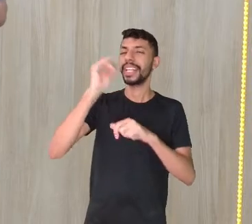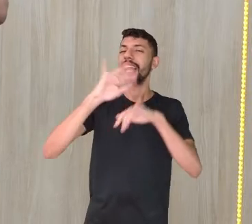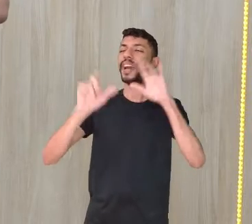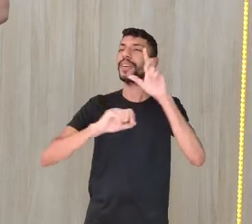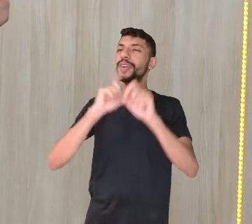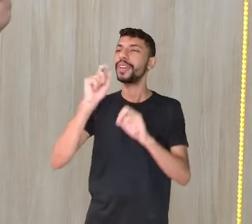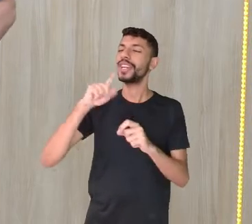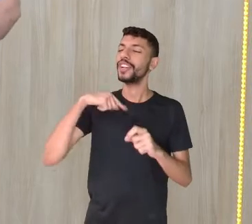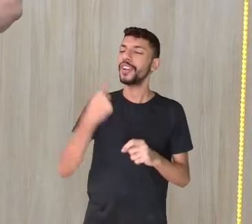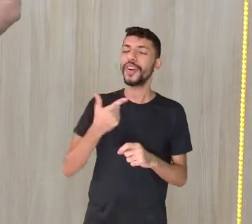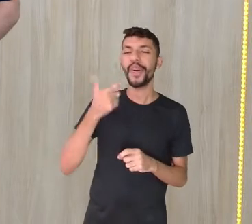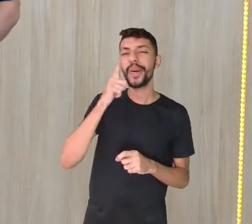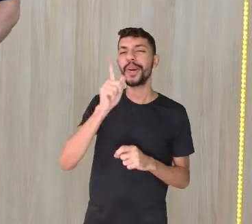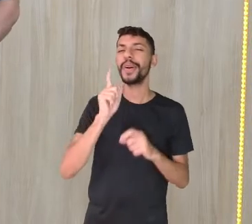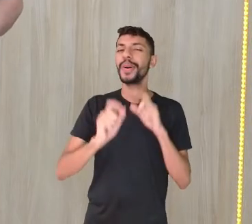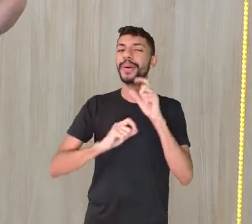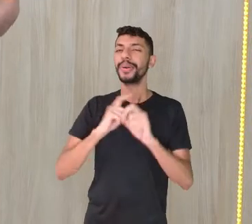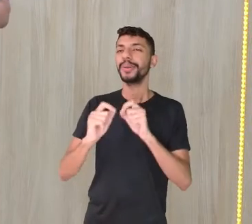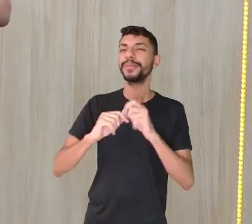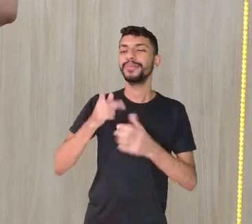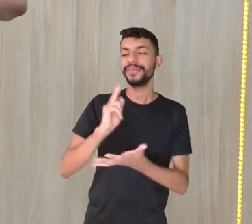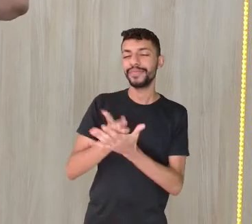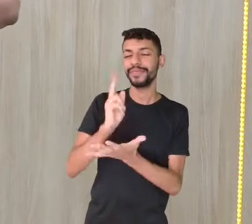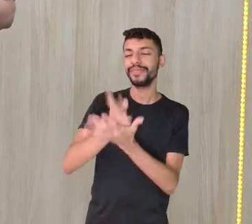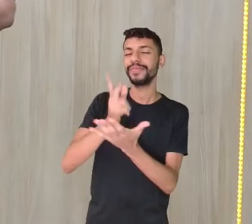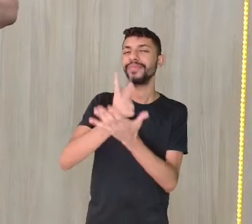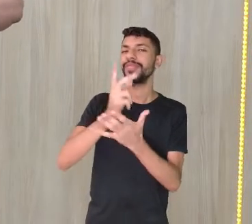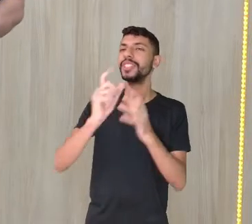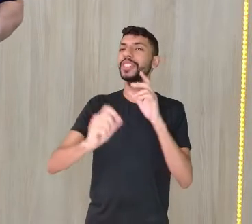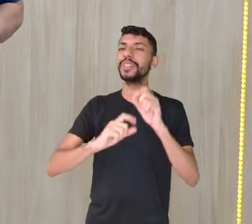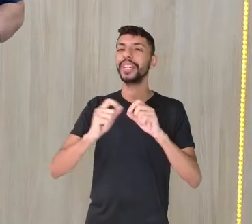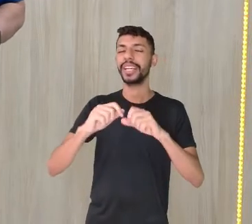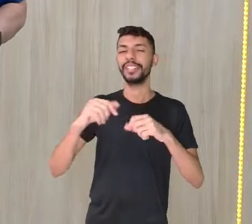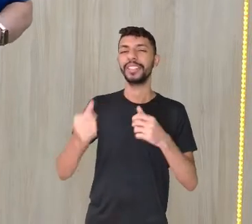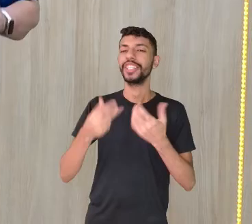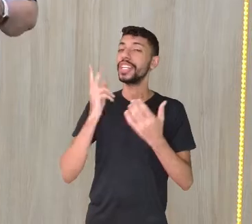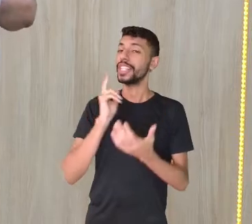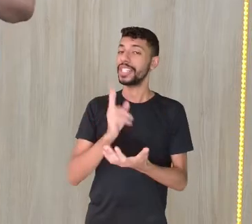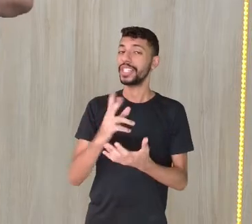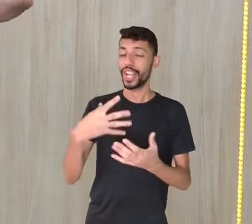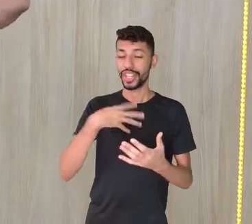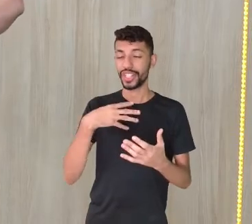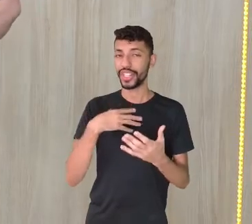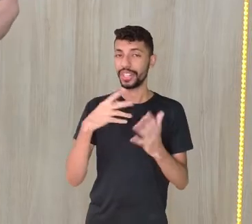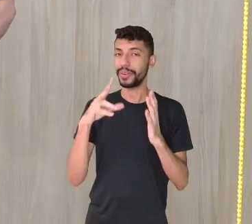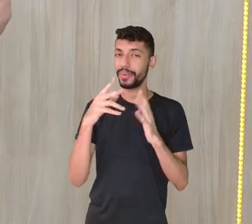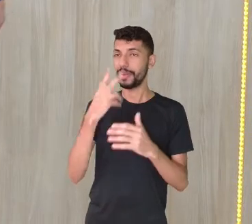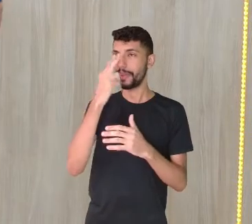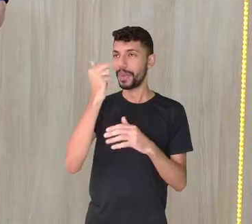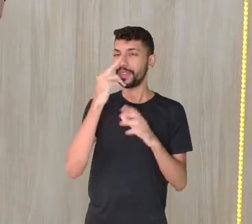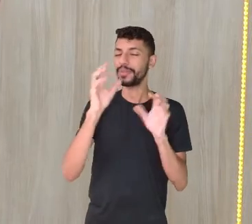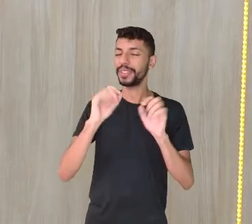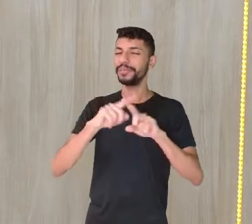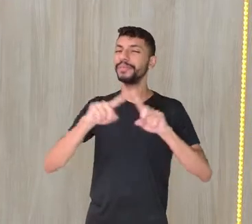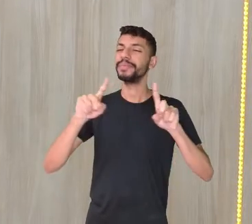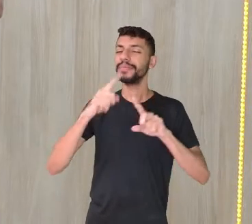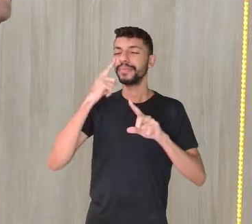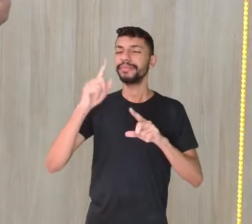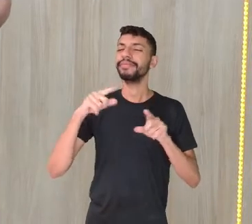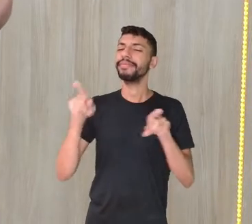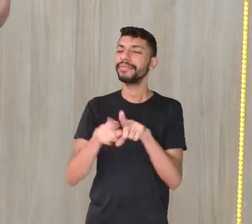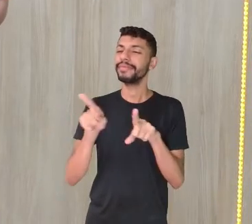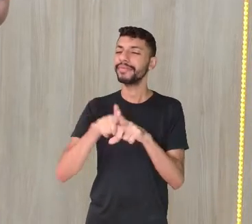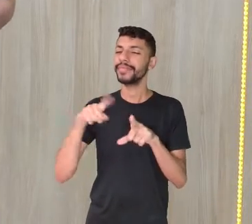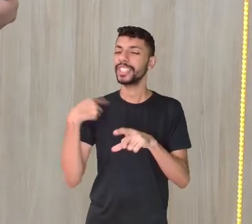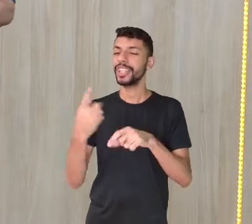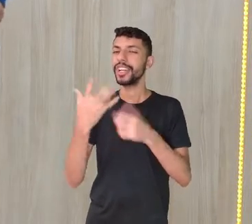né, da gente poder continuar nesse mesmo formato. Mas também a gente está aceitando dicas para ficar melhor do que